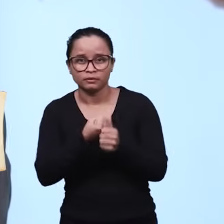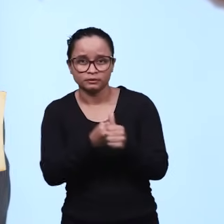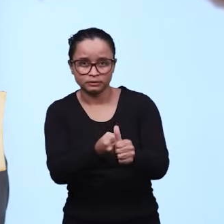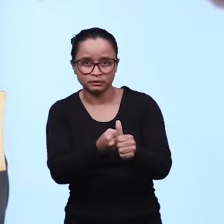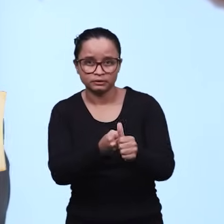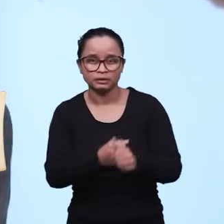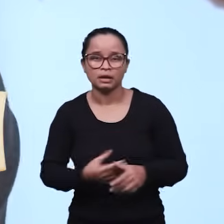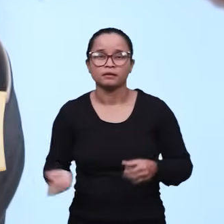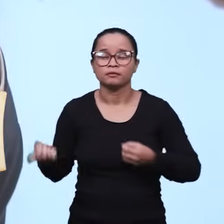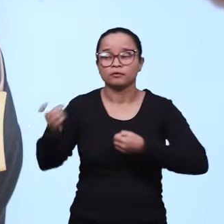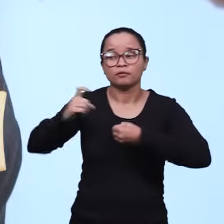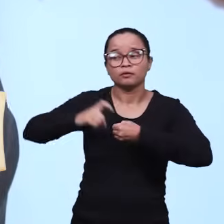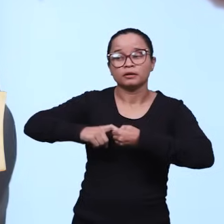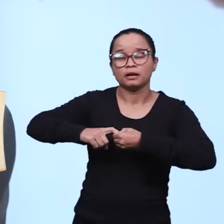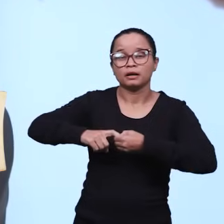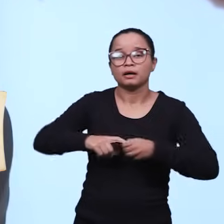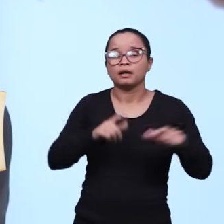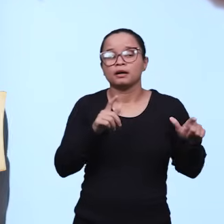voltaram